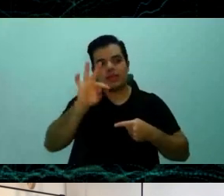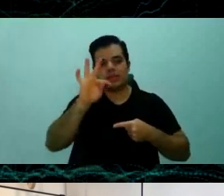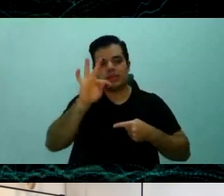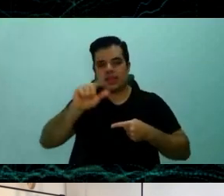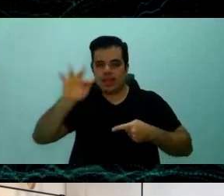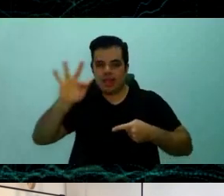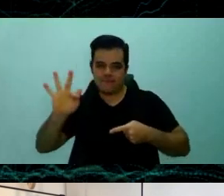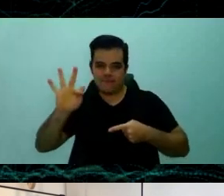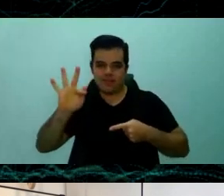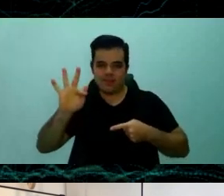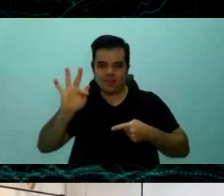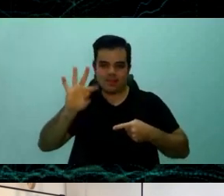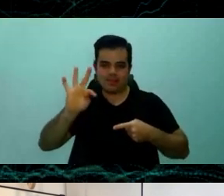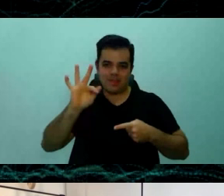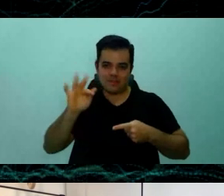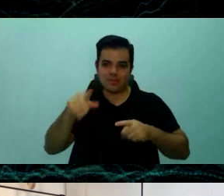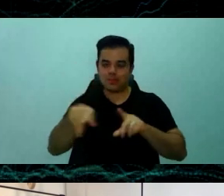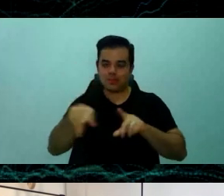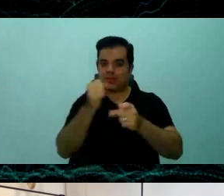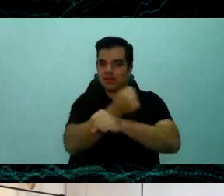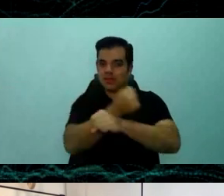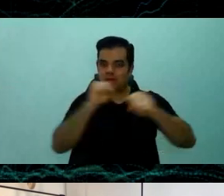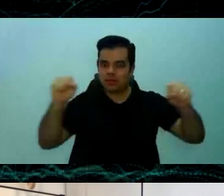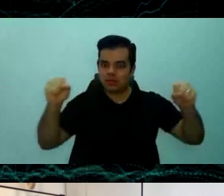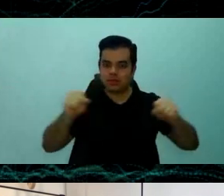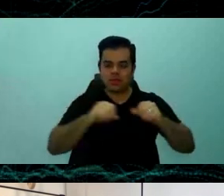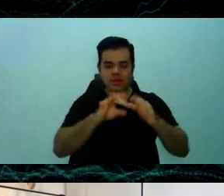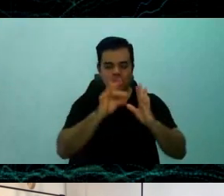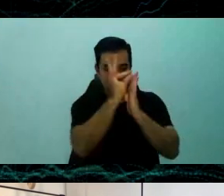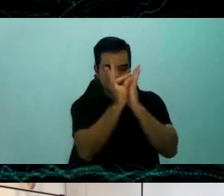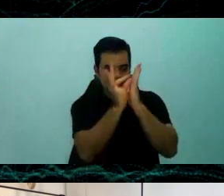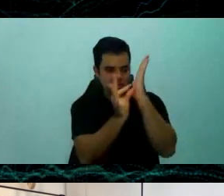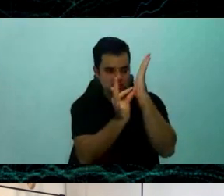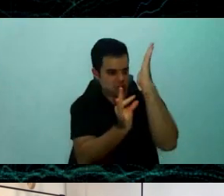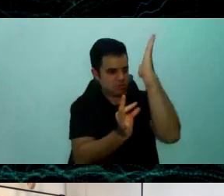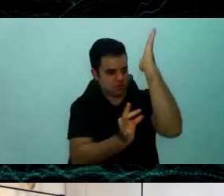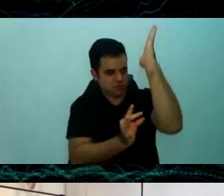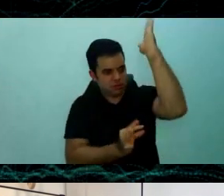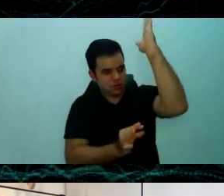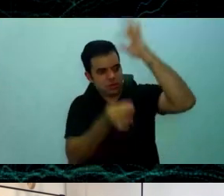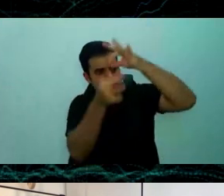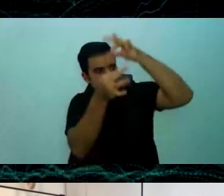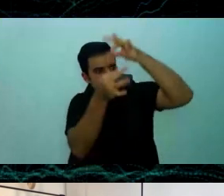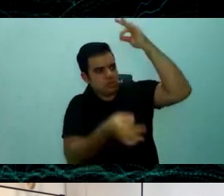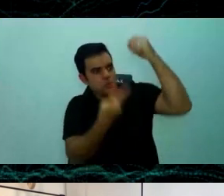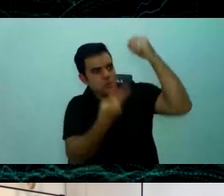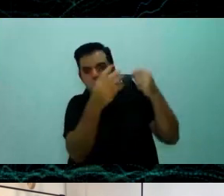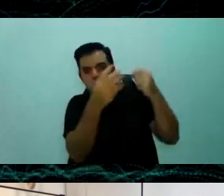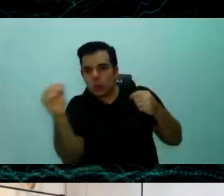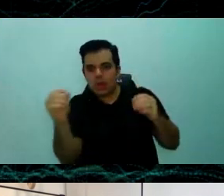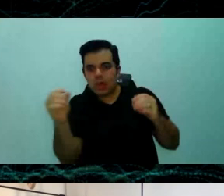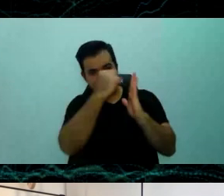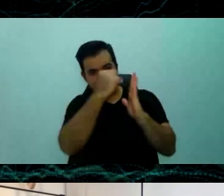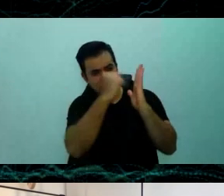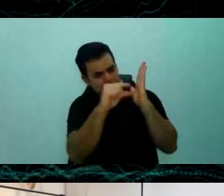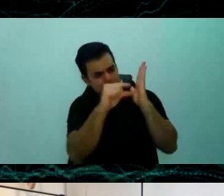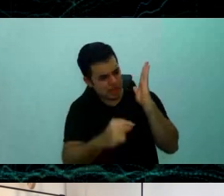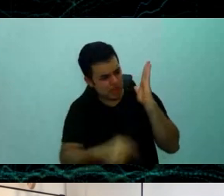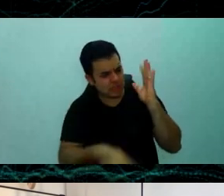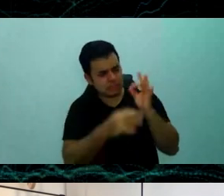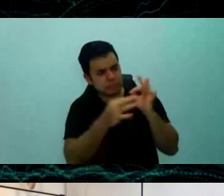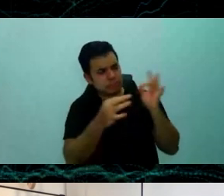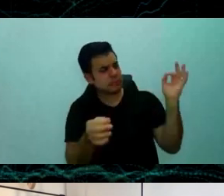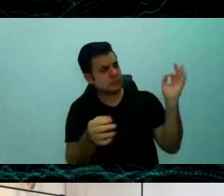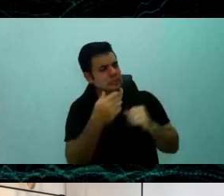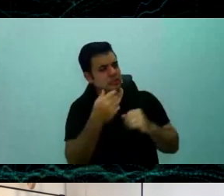TFs gigantescos, de 200, 300 linhas. Você abre o negócio, você não entende nada. Tem um monte de resource solto